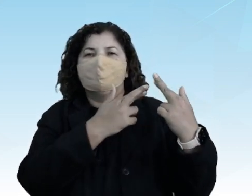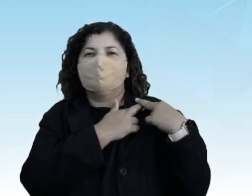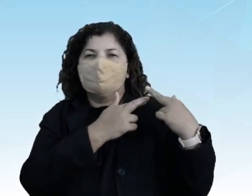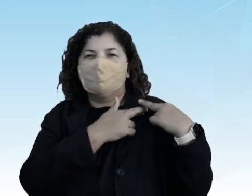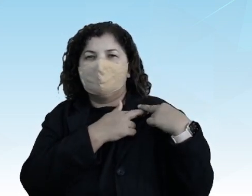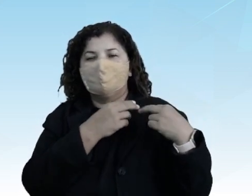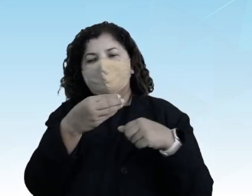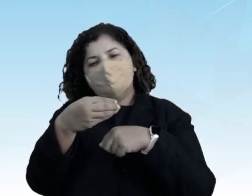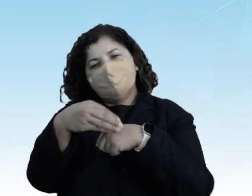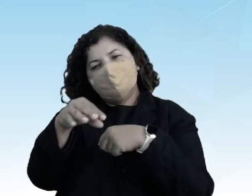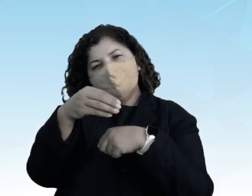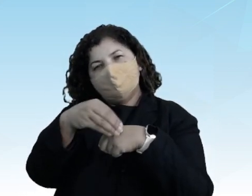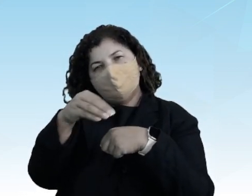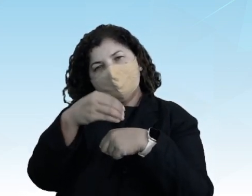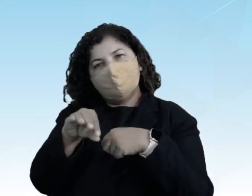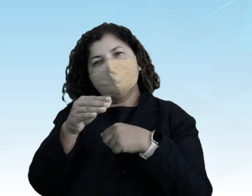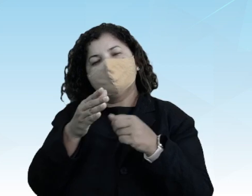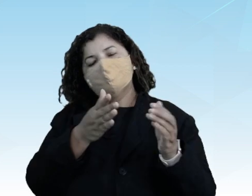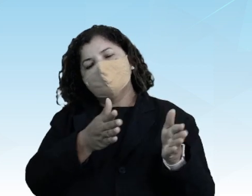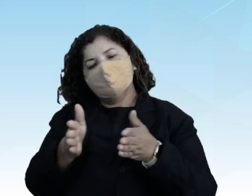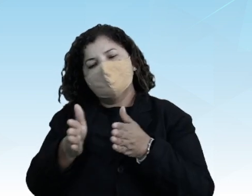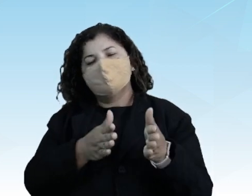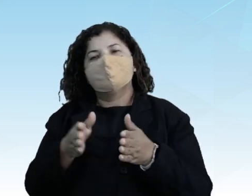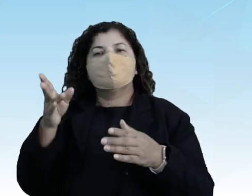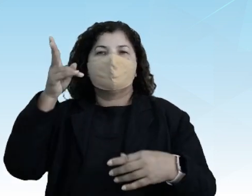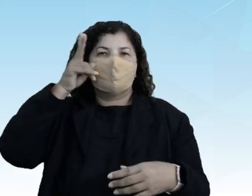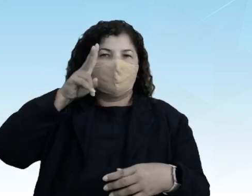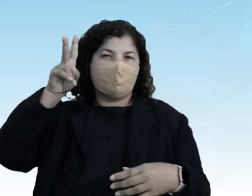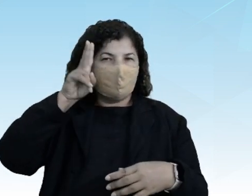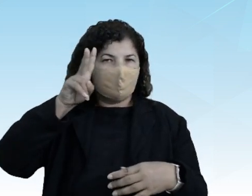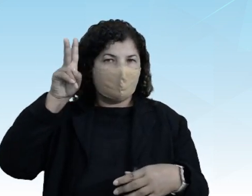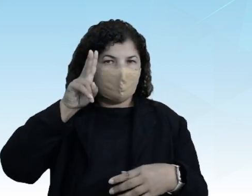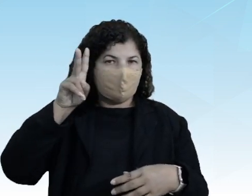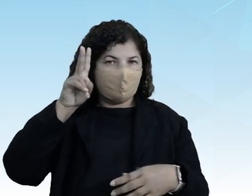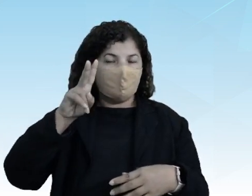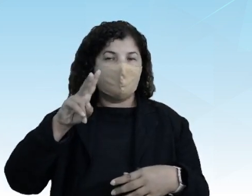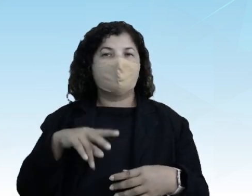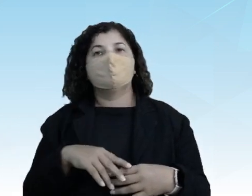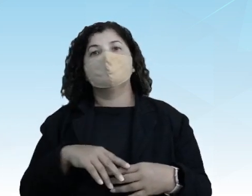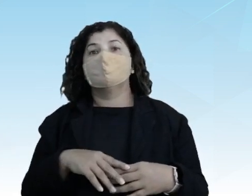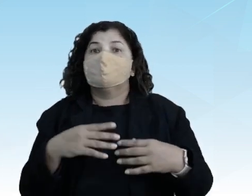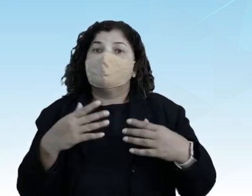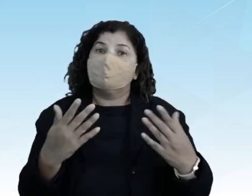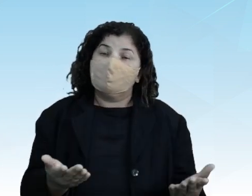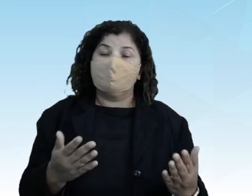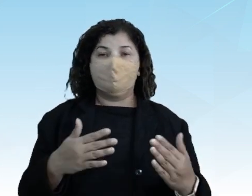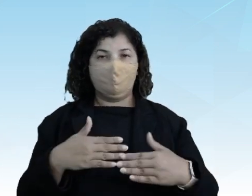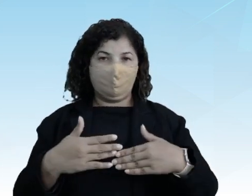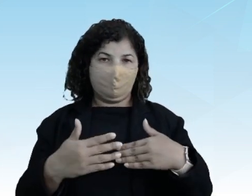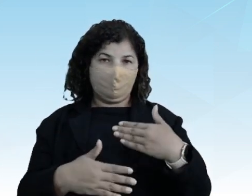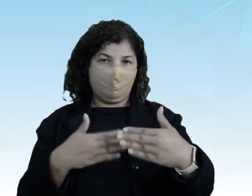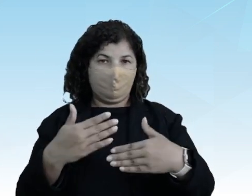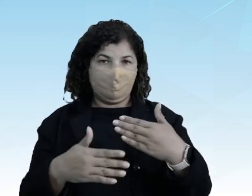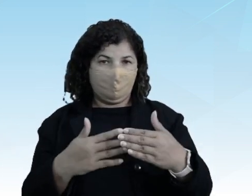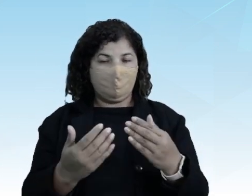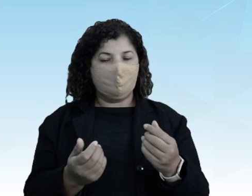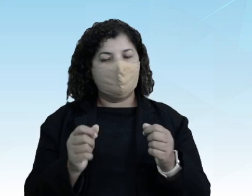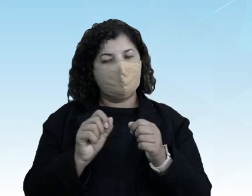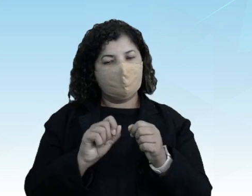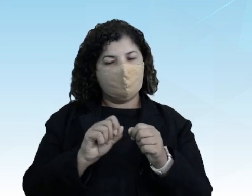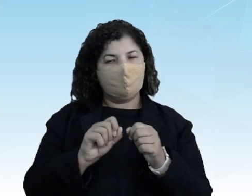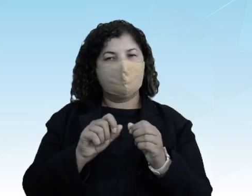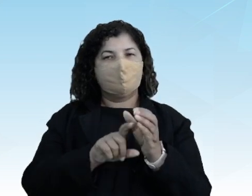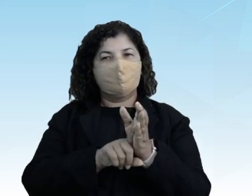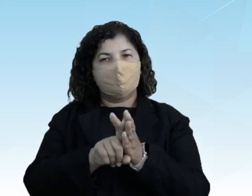informações de determinado período histórico, né? Ou mesmo no processo de elaboração de